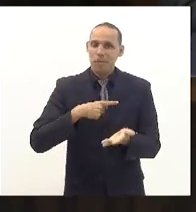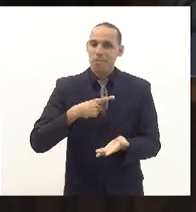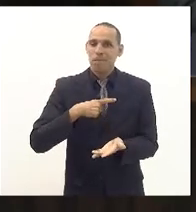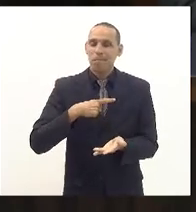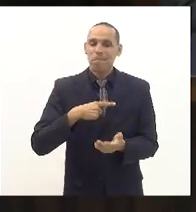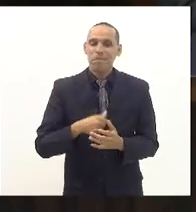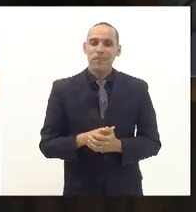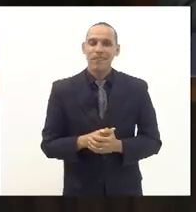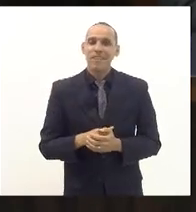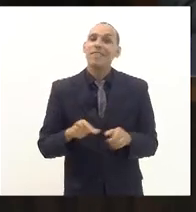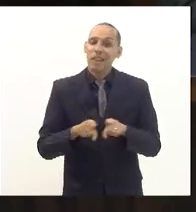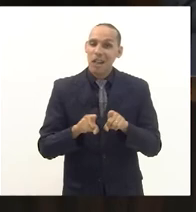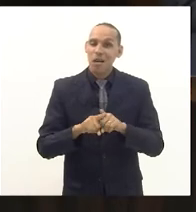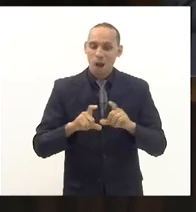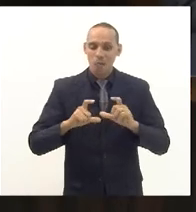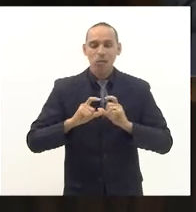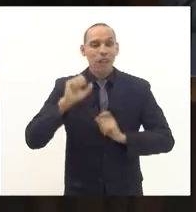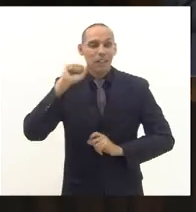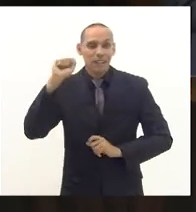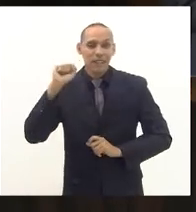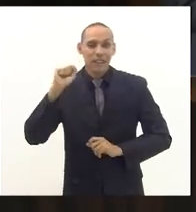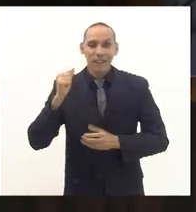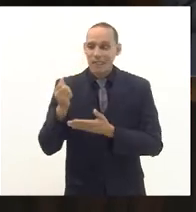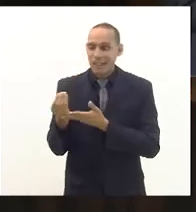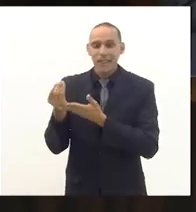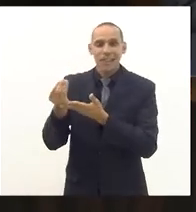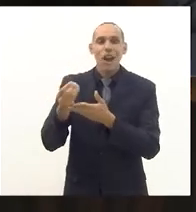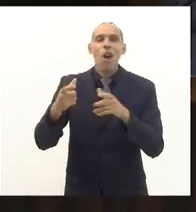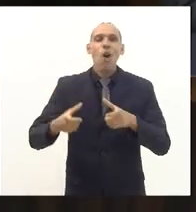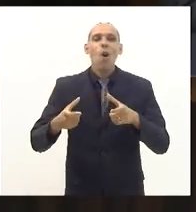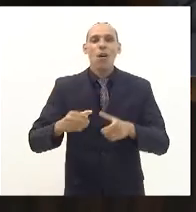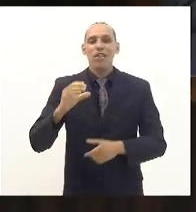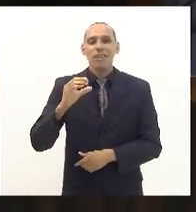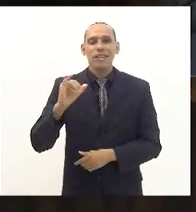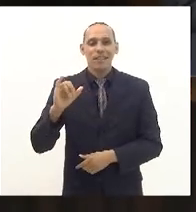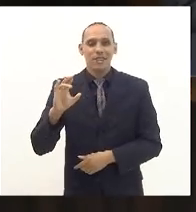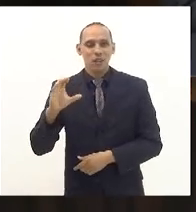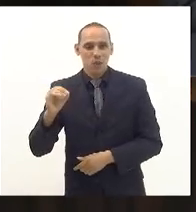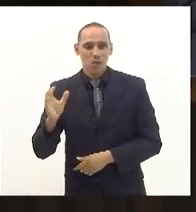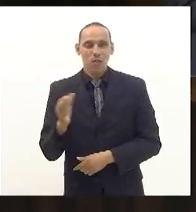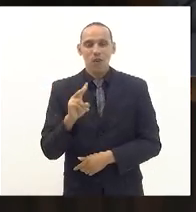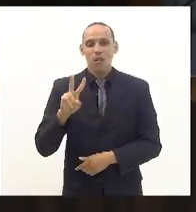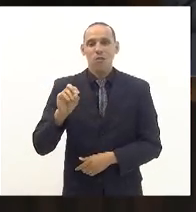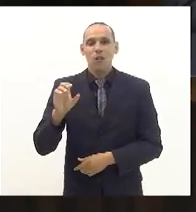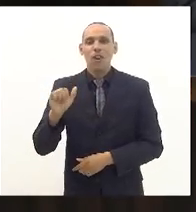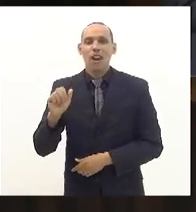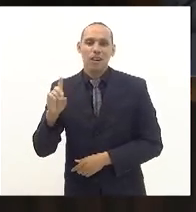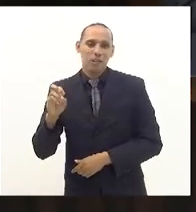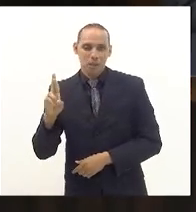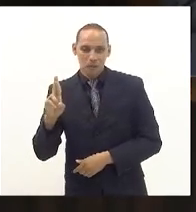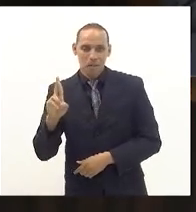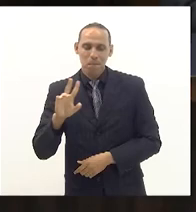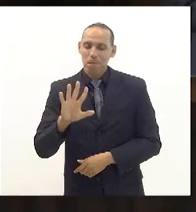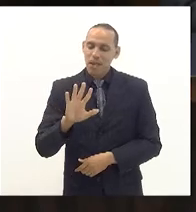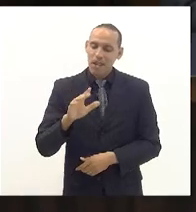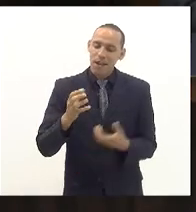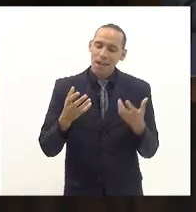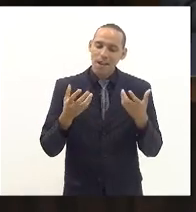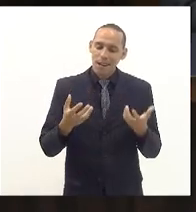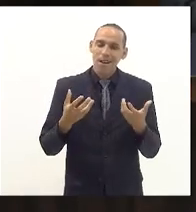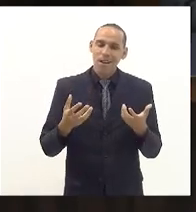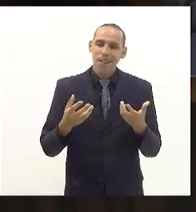que também é uma medalha Tiradentes que nós vamos estar entregando ali no Circo Voador e mas eu quero aqui nome